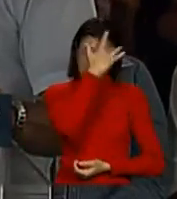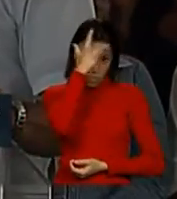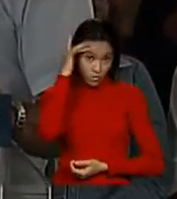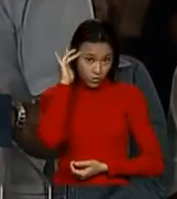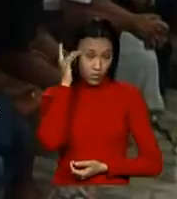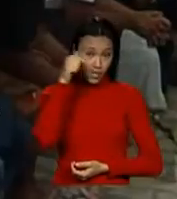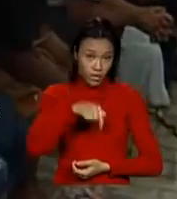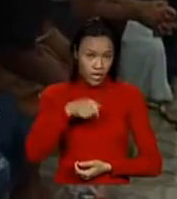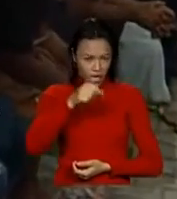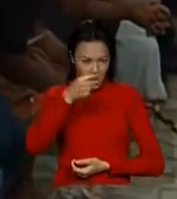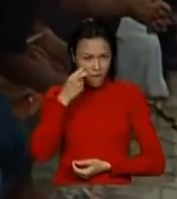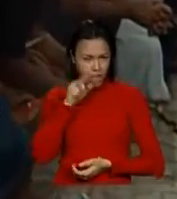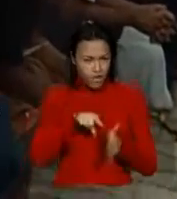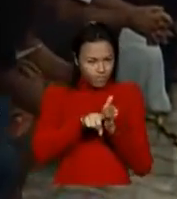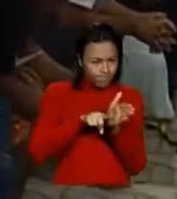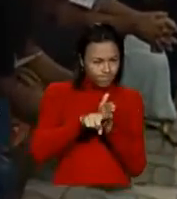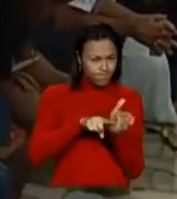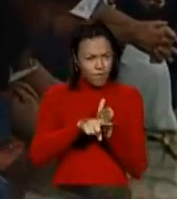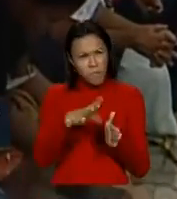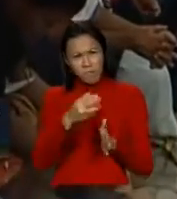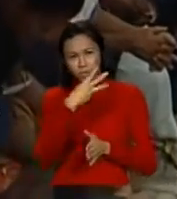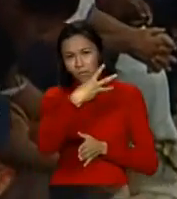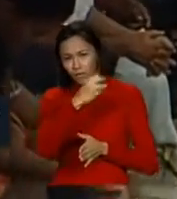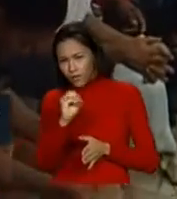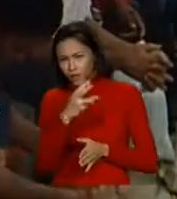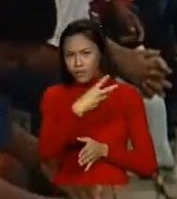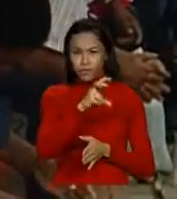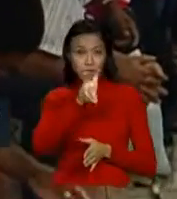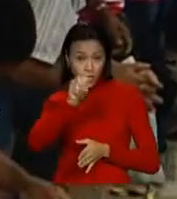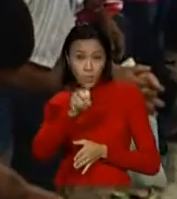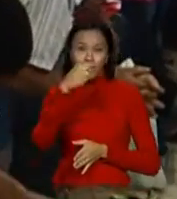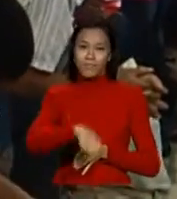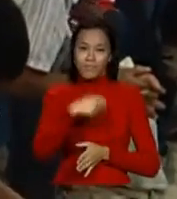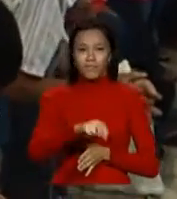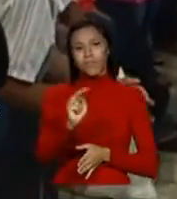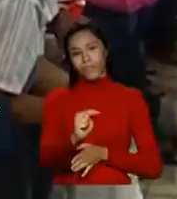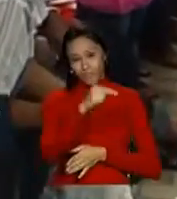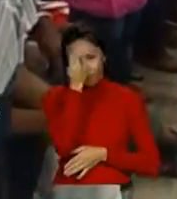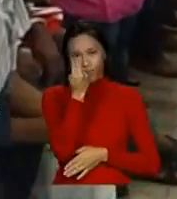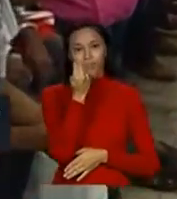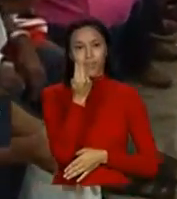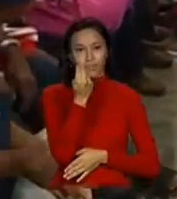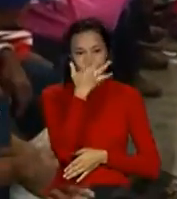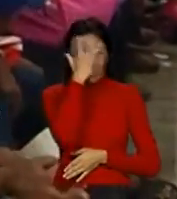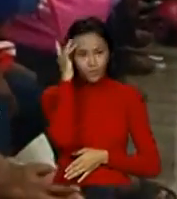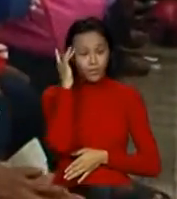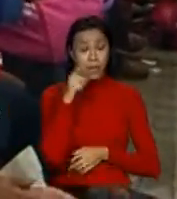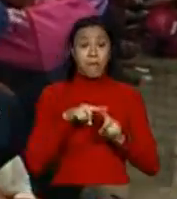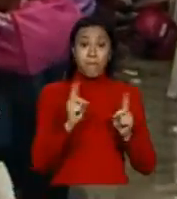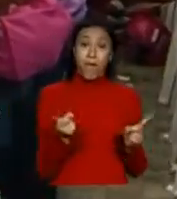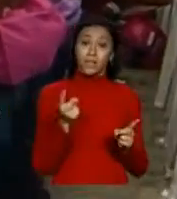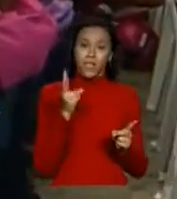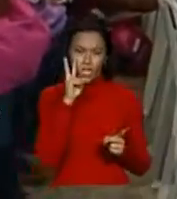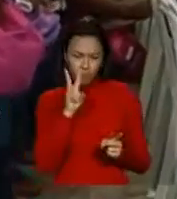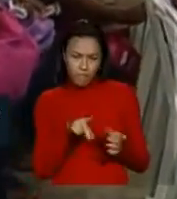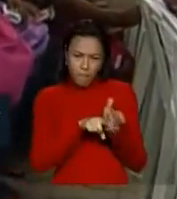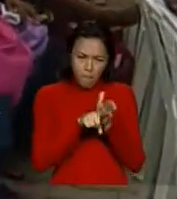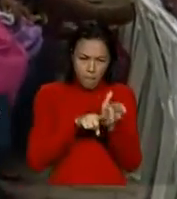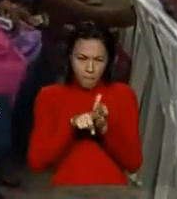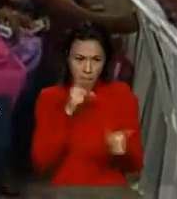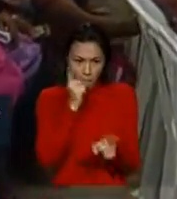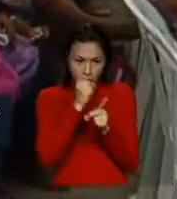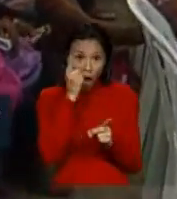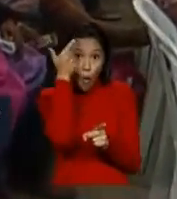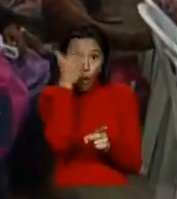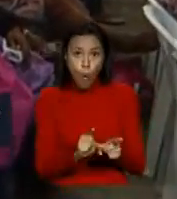avaliadas cerca de 300 350 precisa fazer cirurgia de catarata mas nessa avaliação nós descobrimos outras